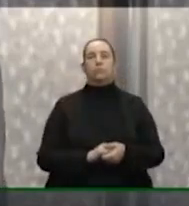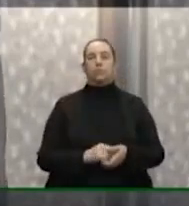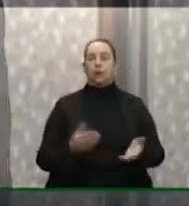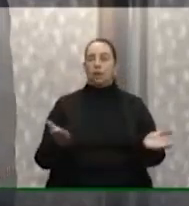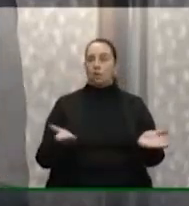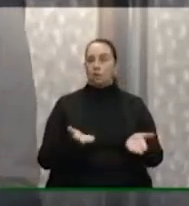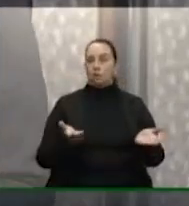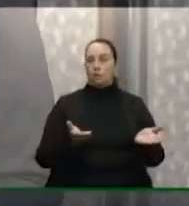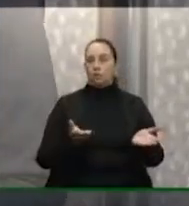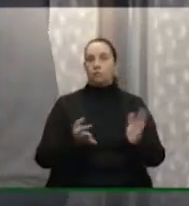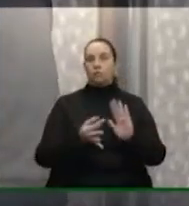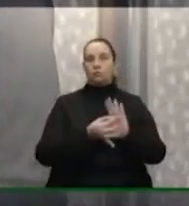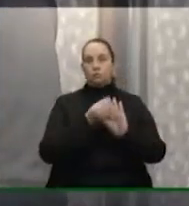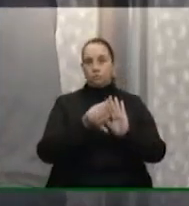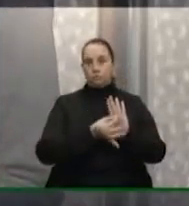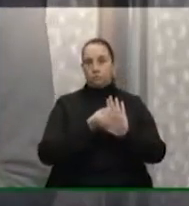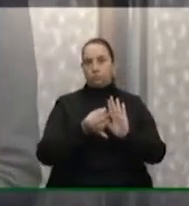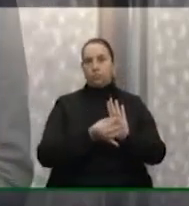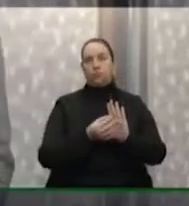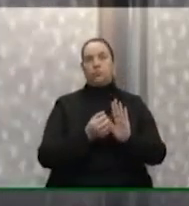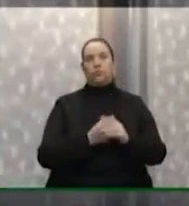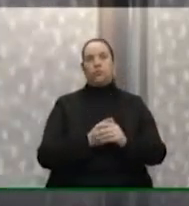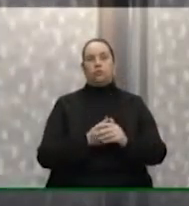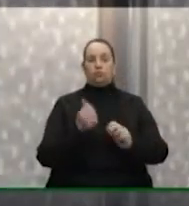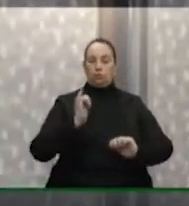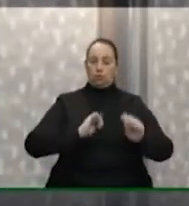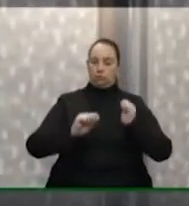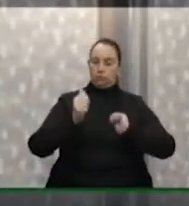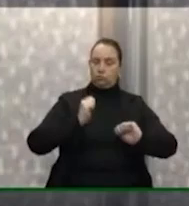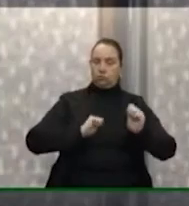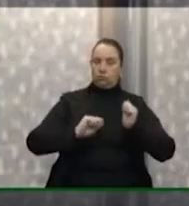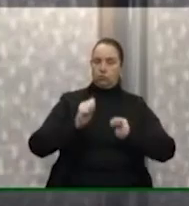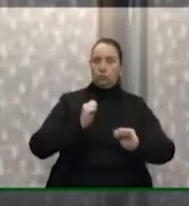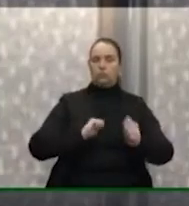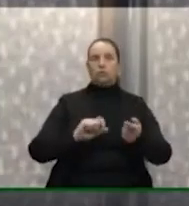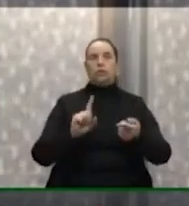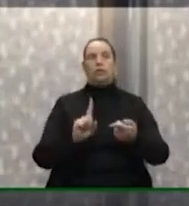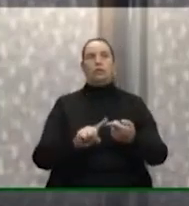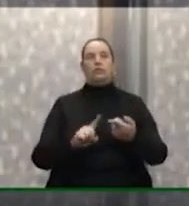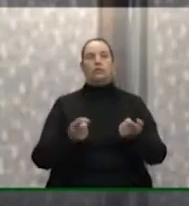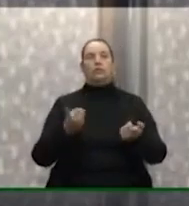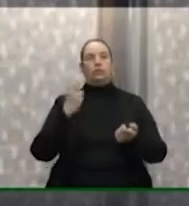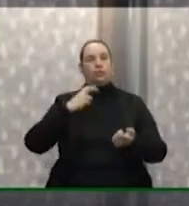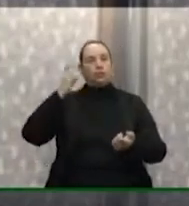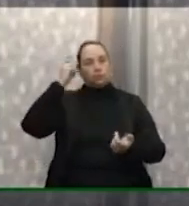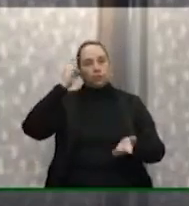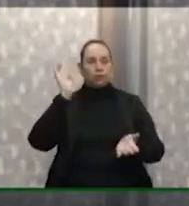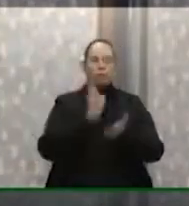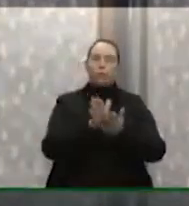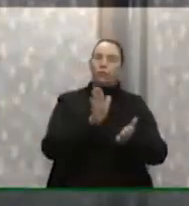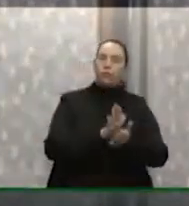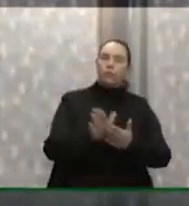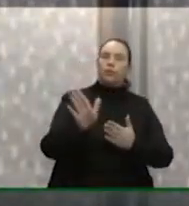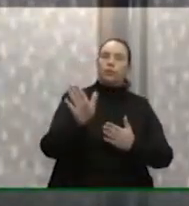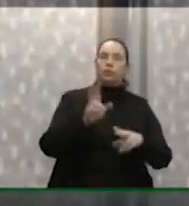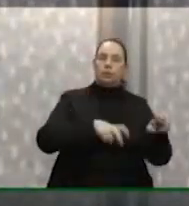a manifestação de artistas manifestação de produtores culturais de agricultores